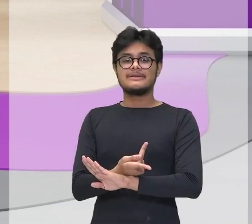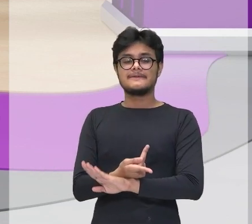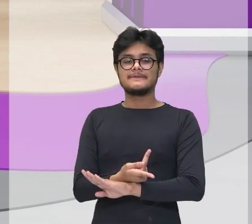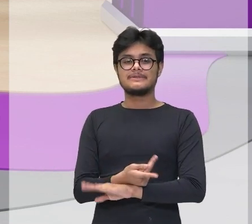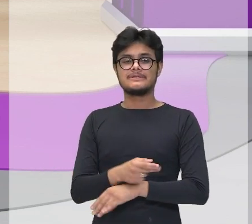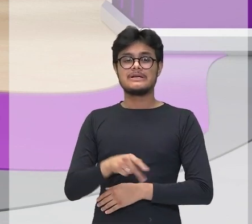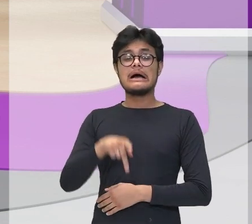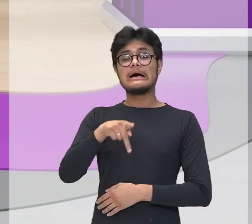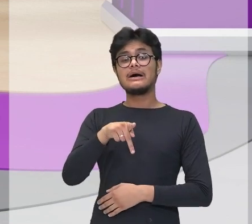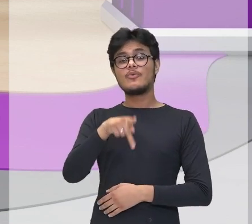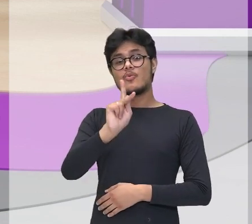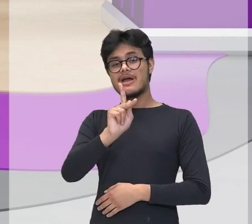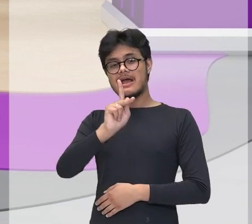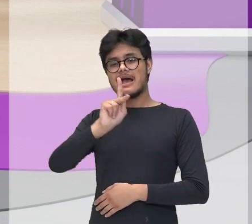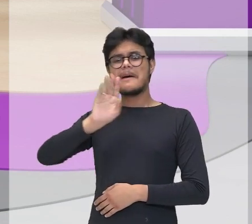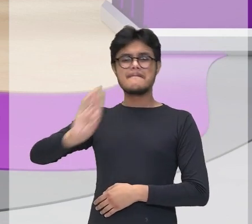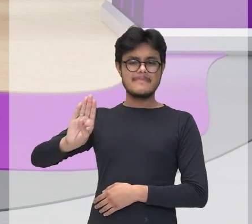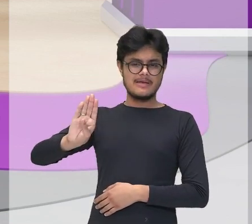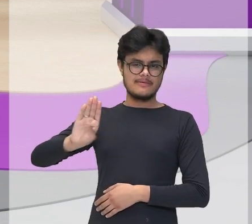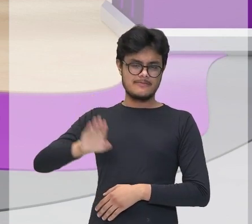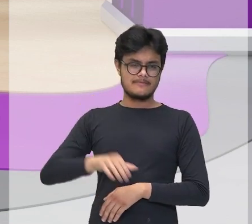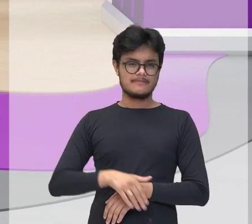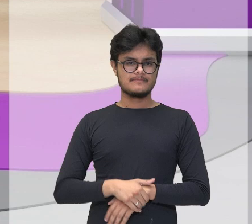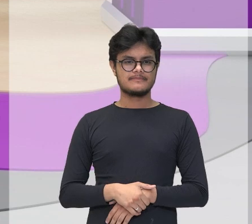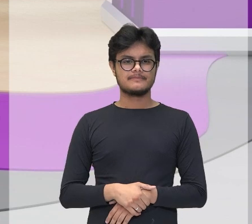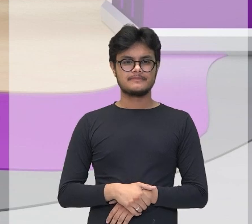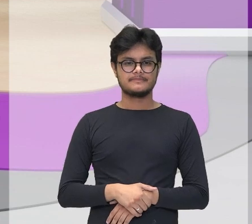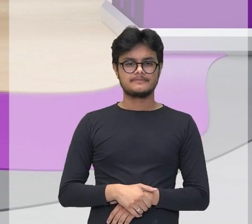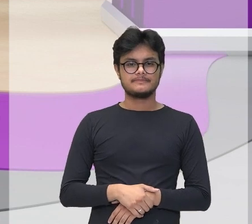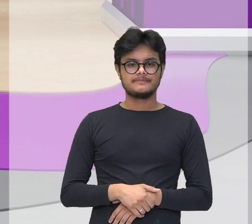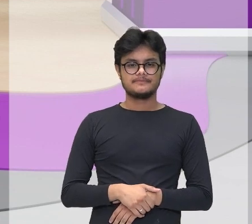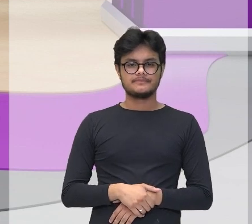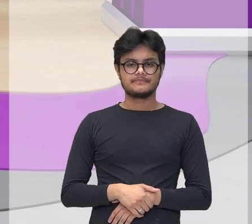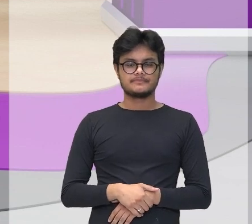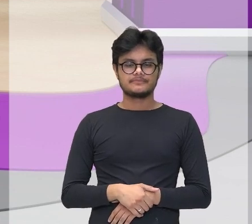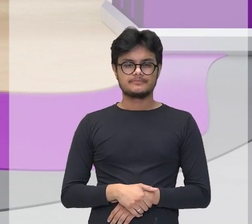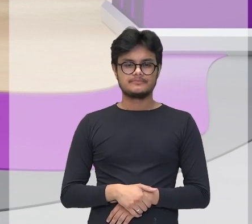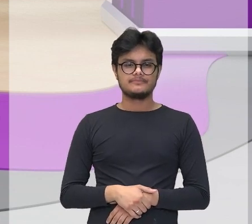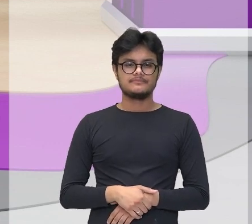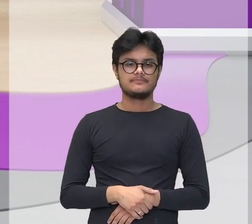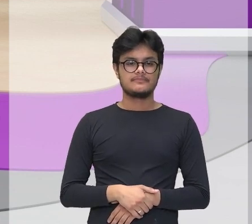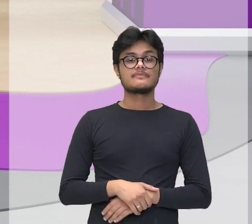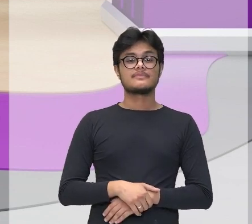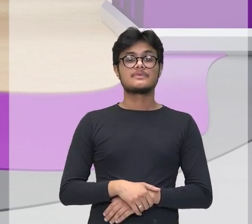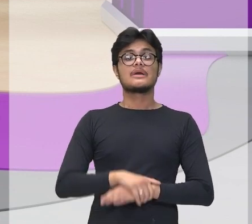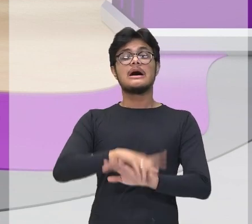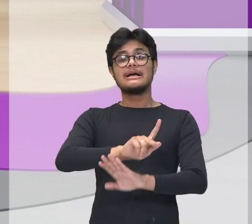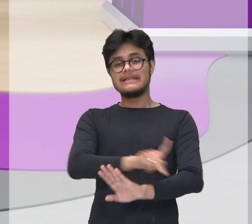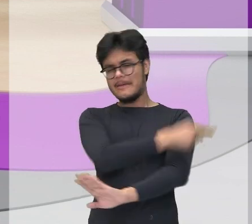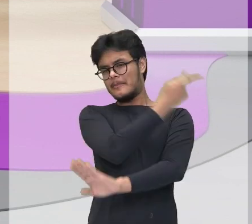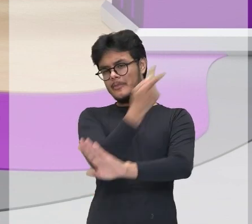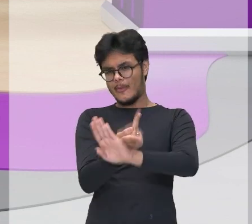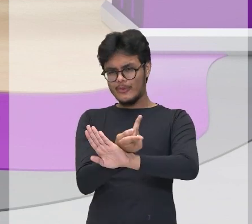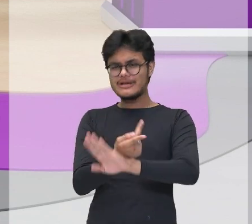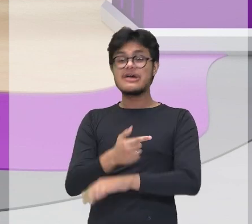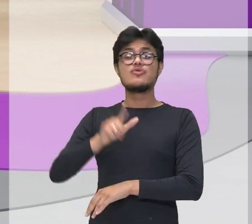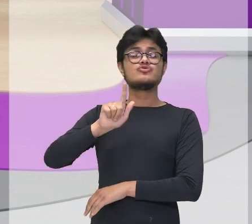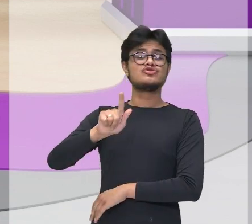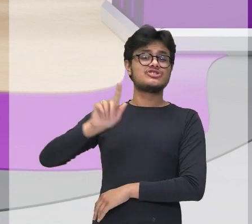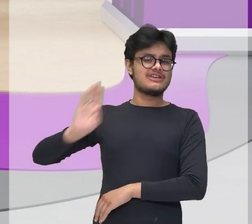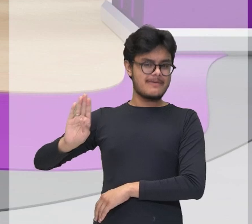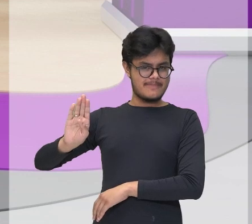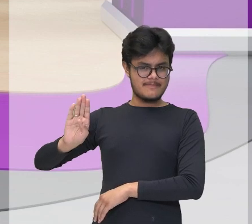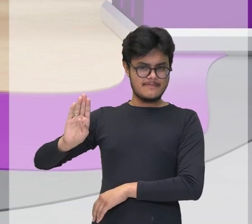1024 vezes, né, 1024 kilobytes. Depois disso, nós continuamos na evolução. Vamos